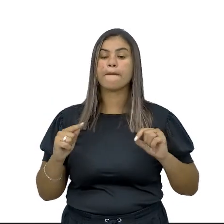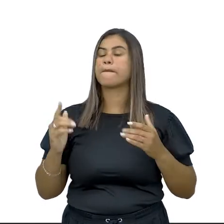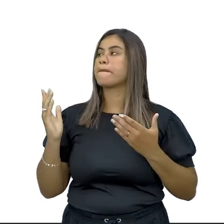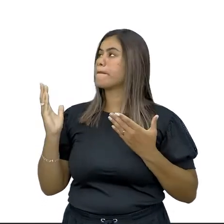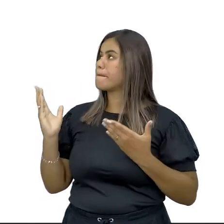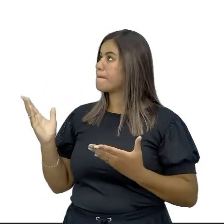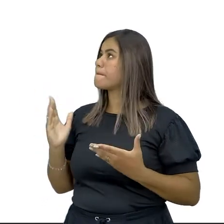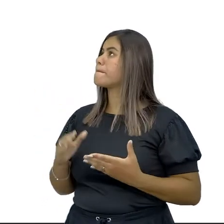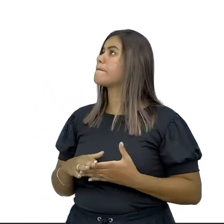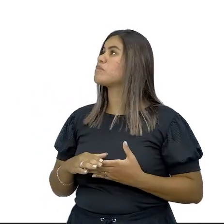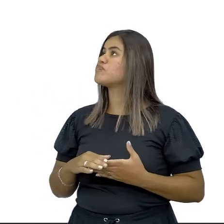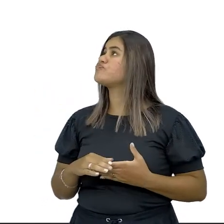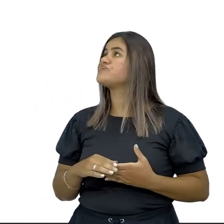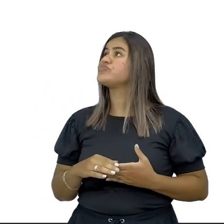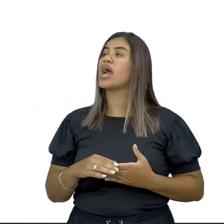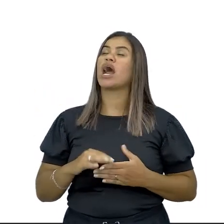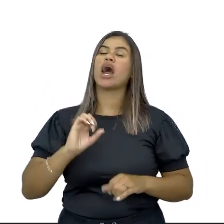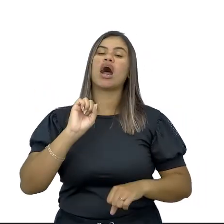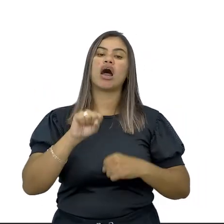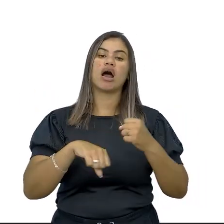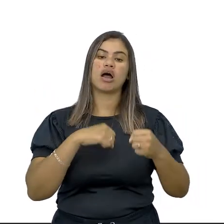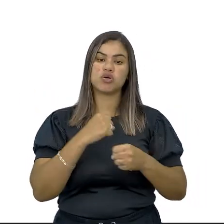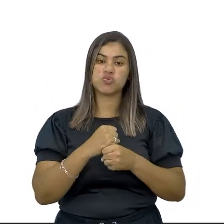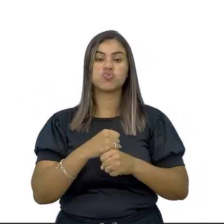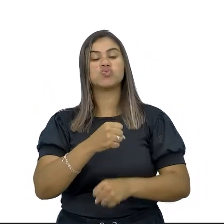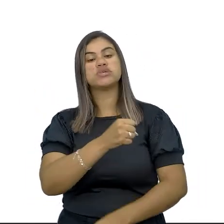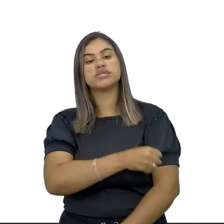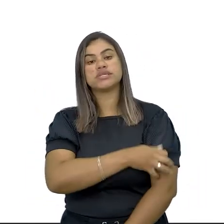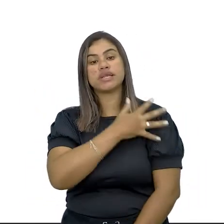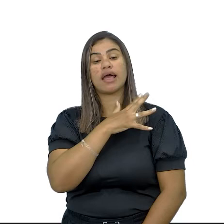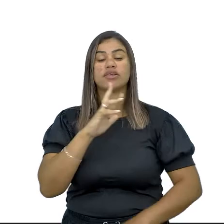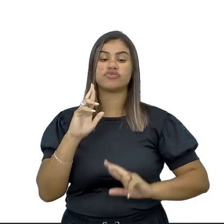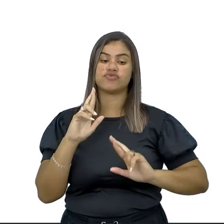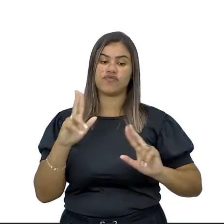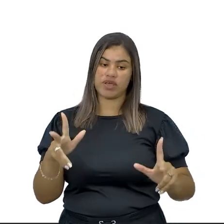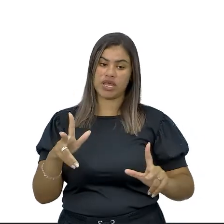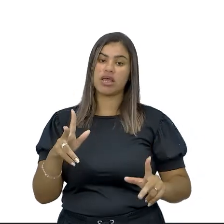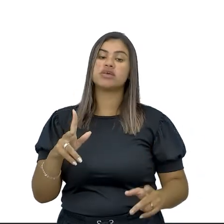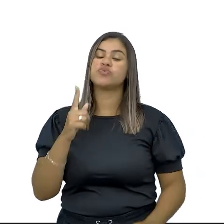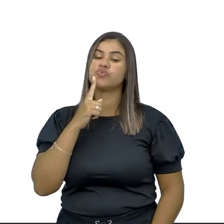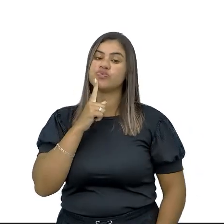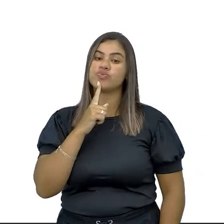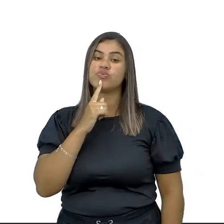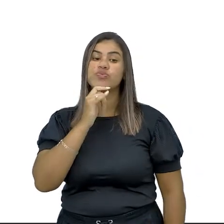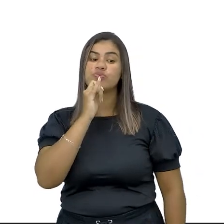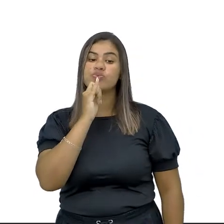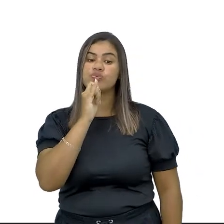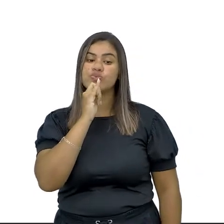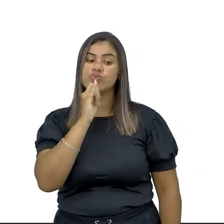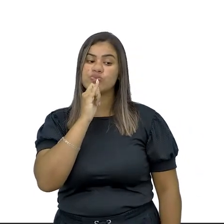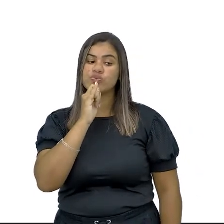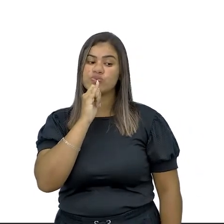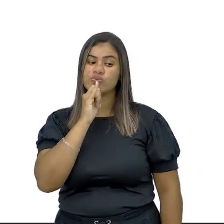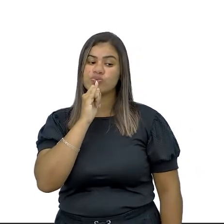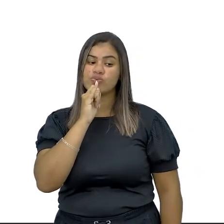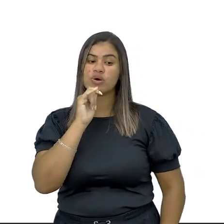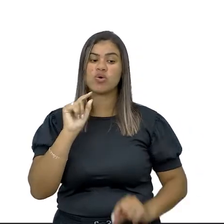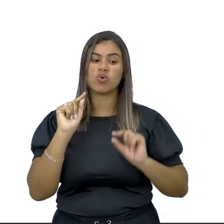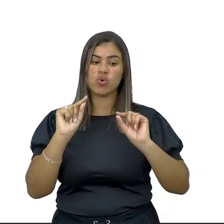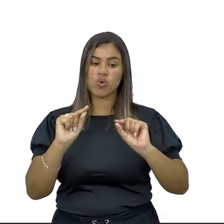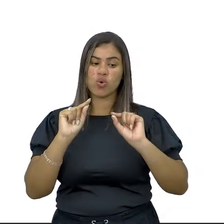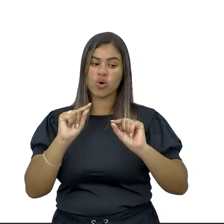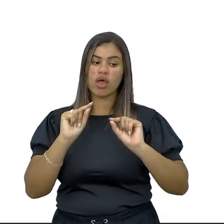anos séries diferentes. Então, o exemplo que nós indicamos aqui nesse slide, ele traz, né, uma